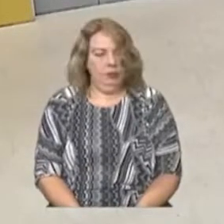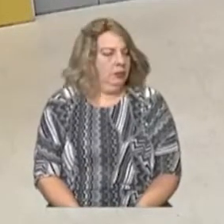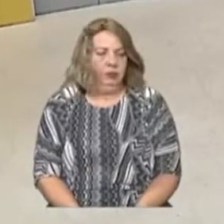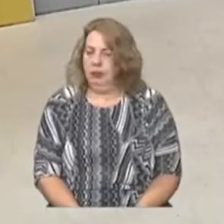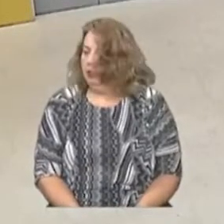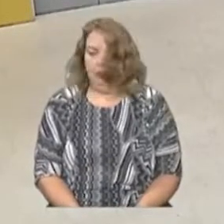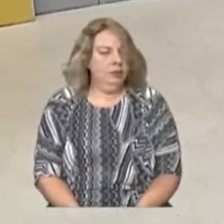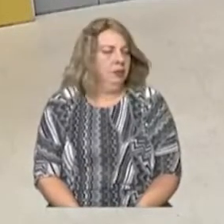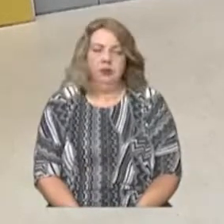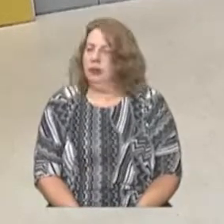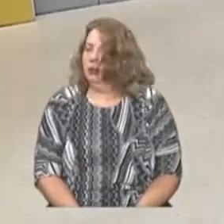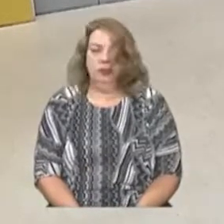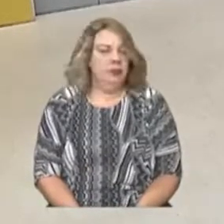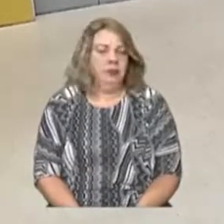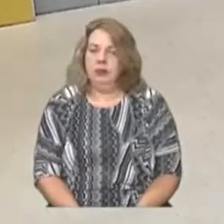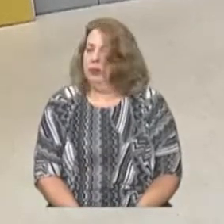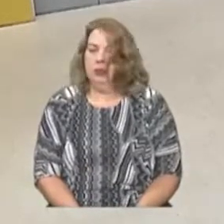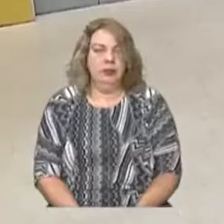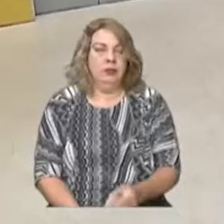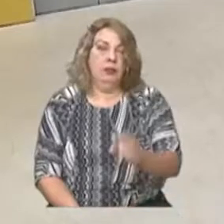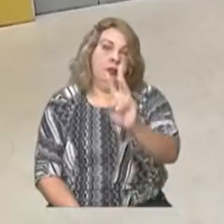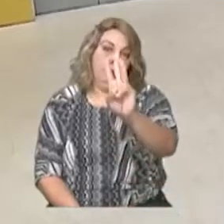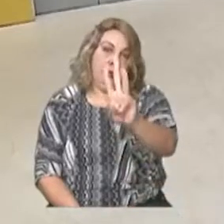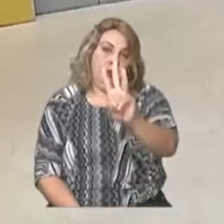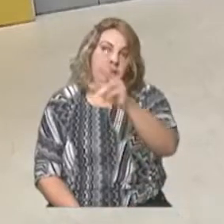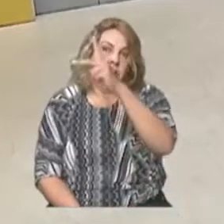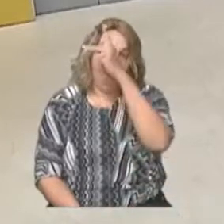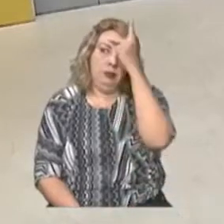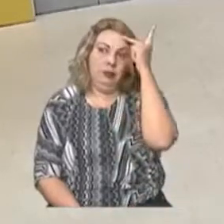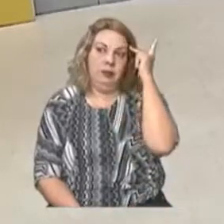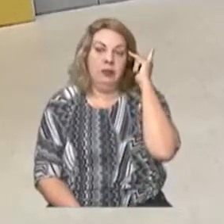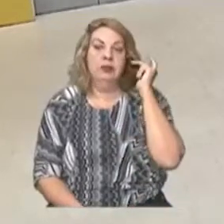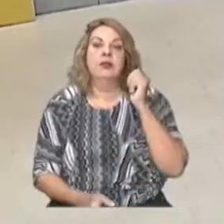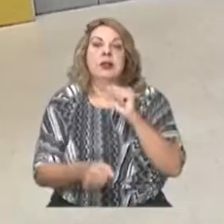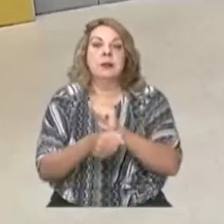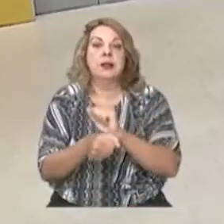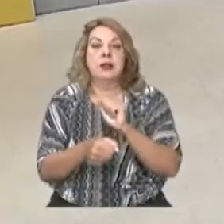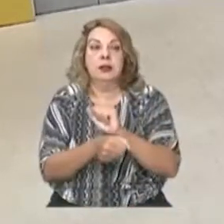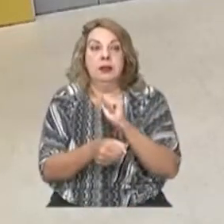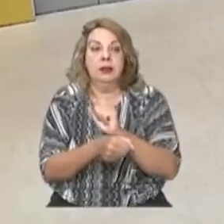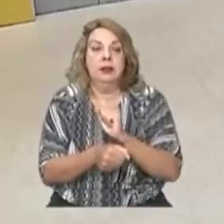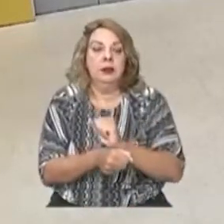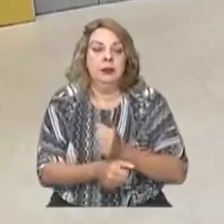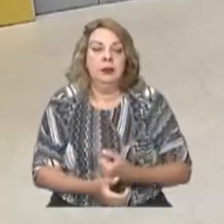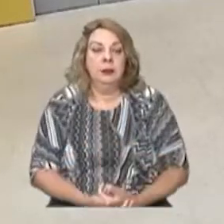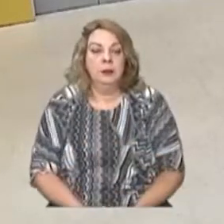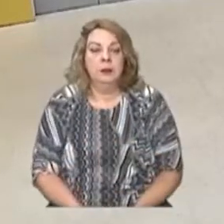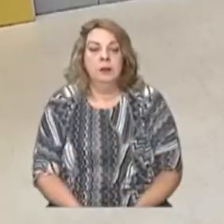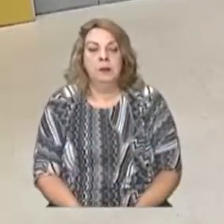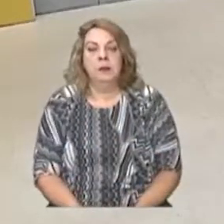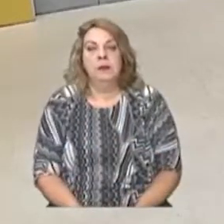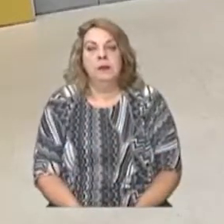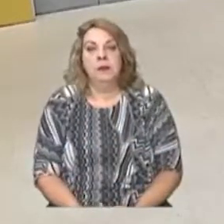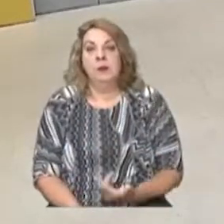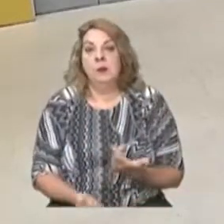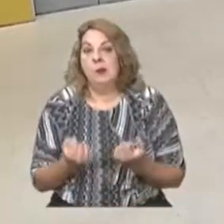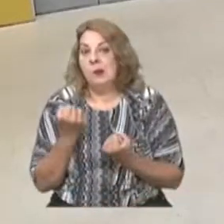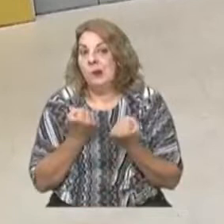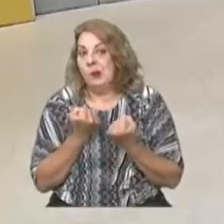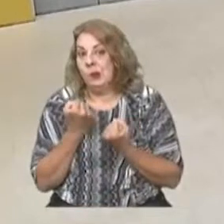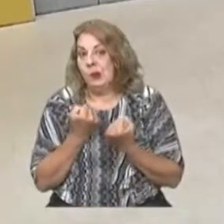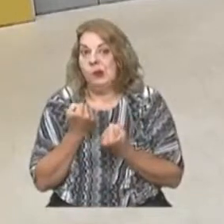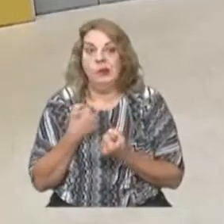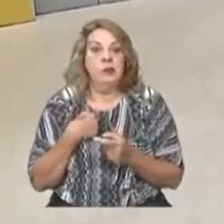Não decidiu. Três títulos estão agora na expectativa aí por esse Onix e